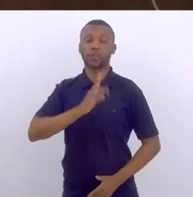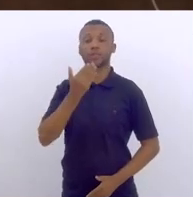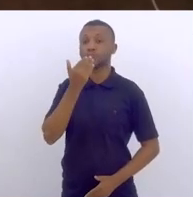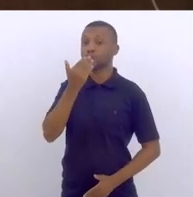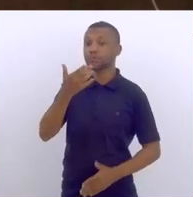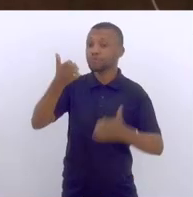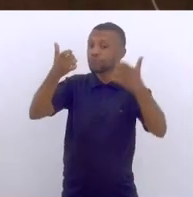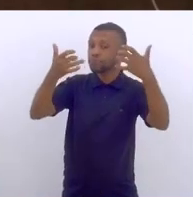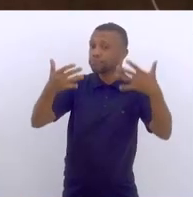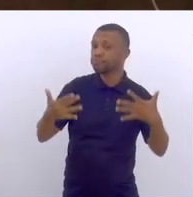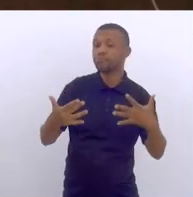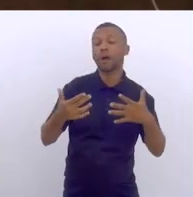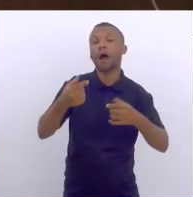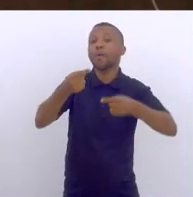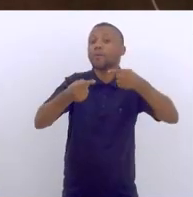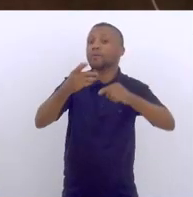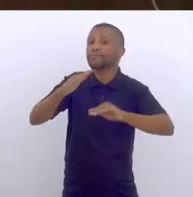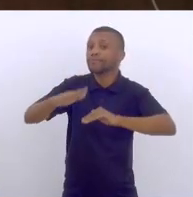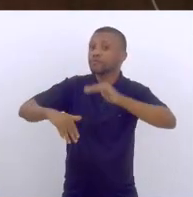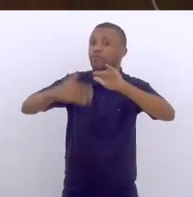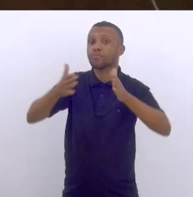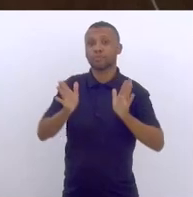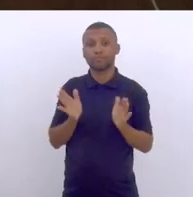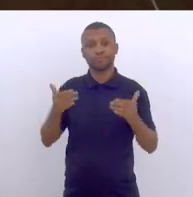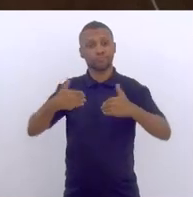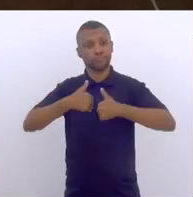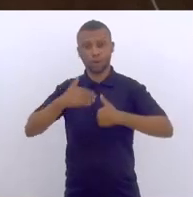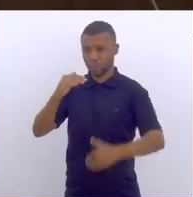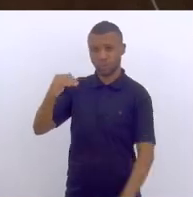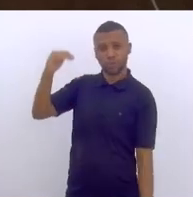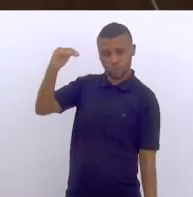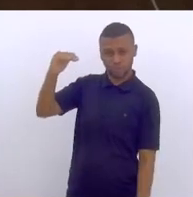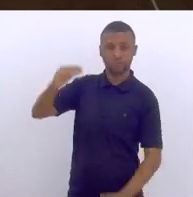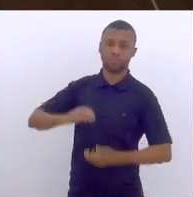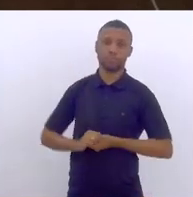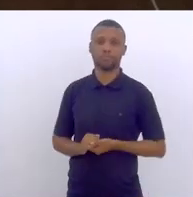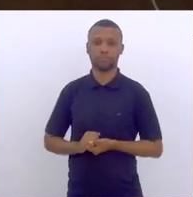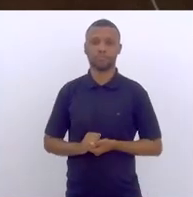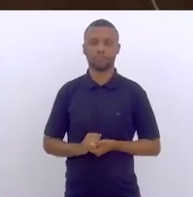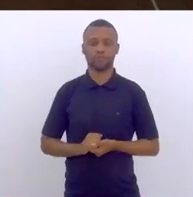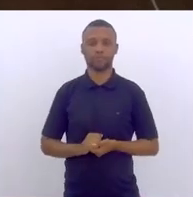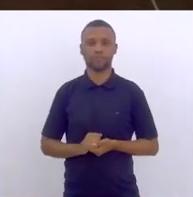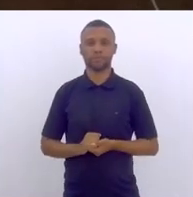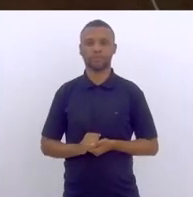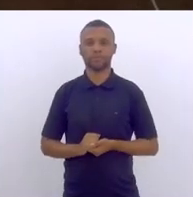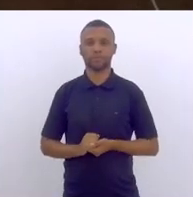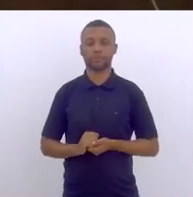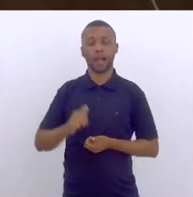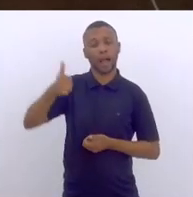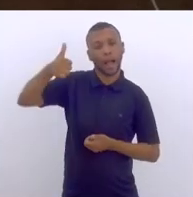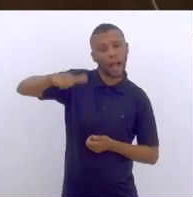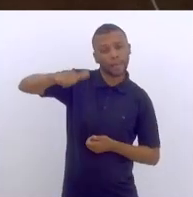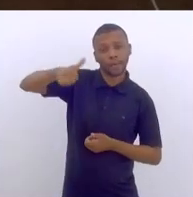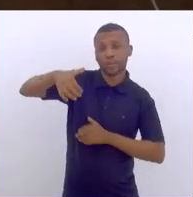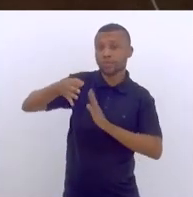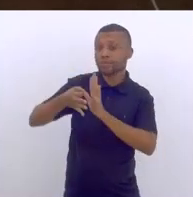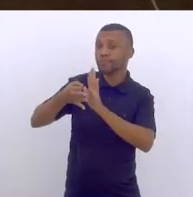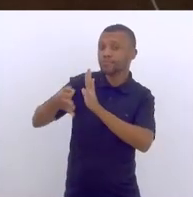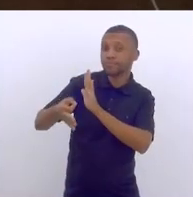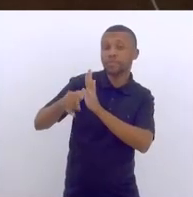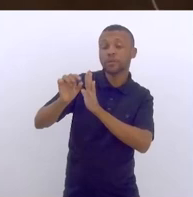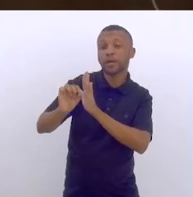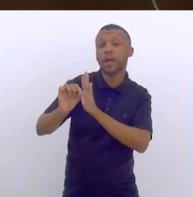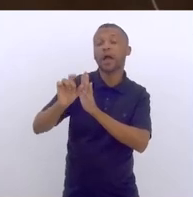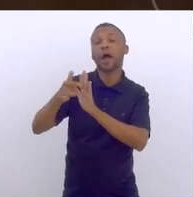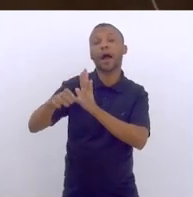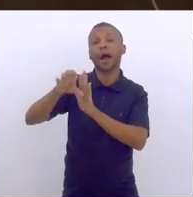define a política de desenvolvimento ao adulto com transtorno de espectro autista. O parecer são as emendas